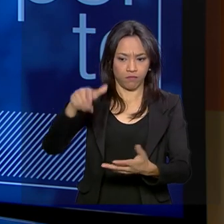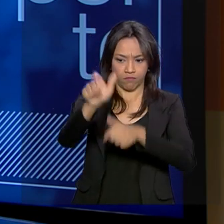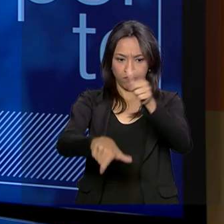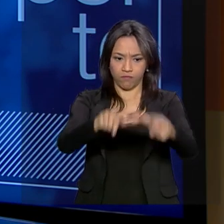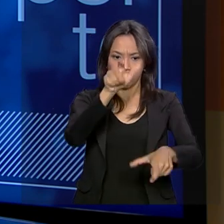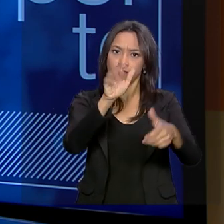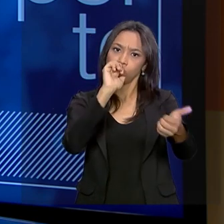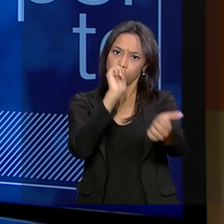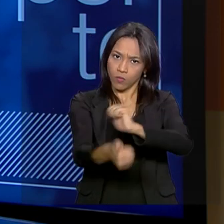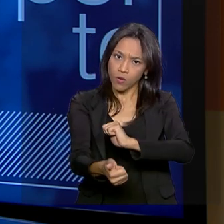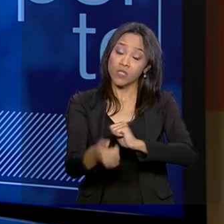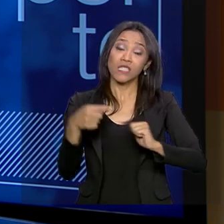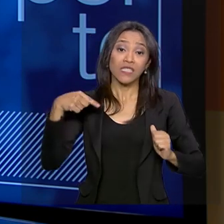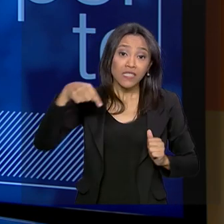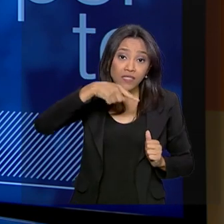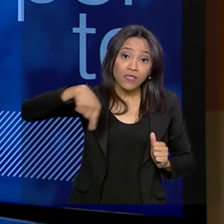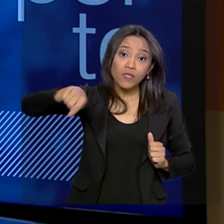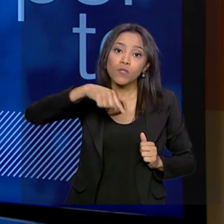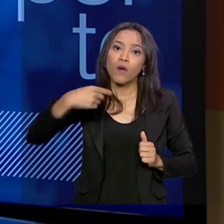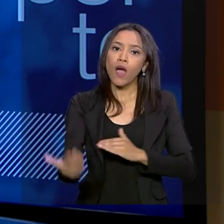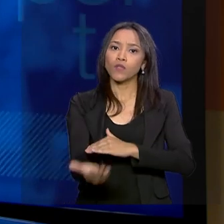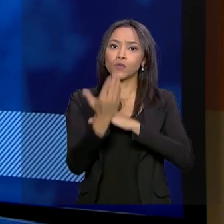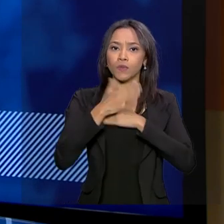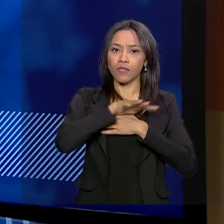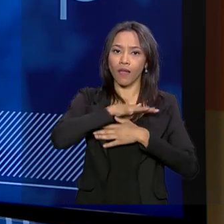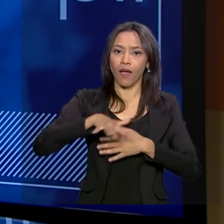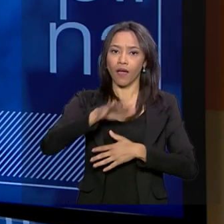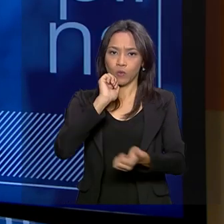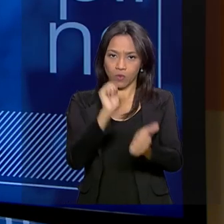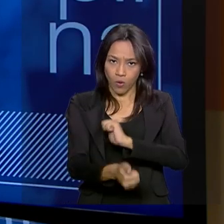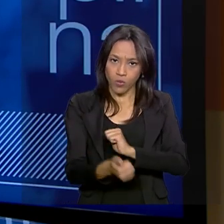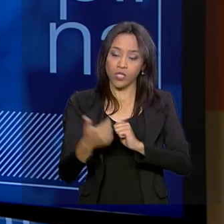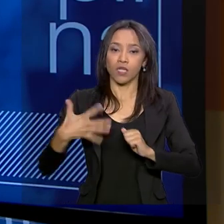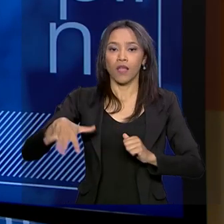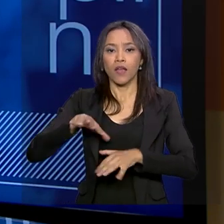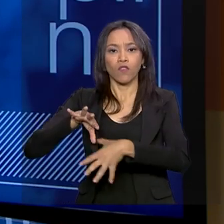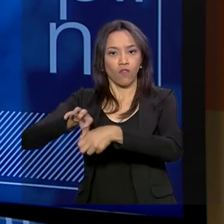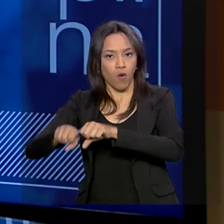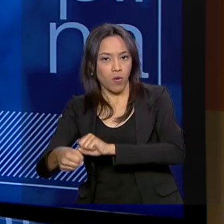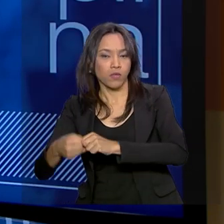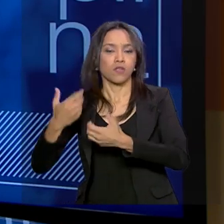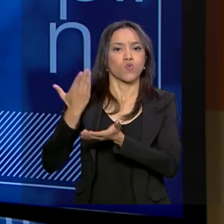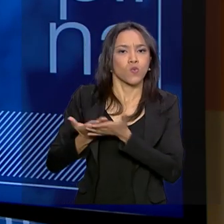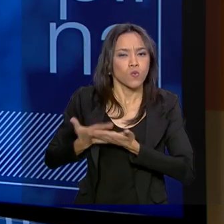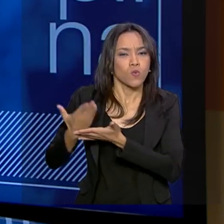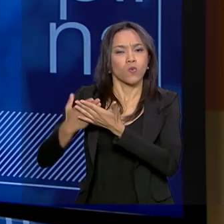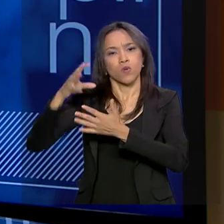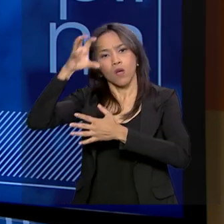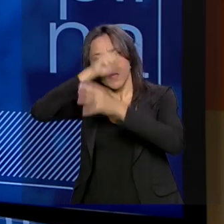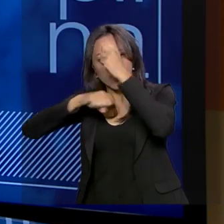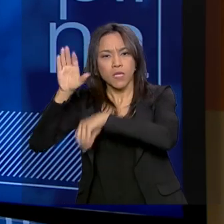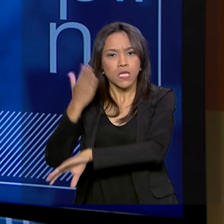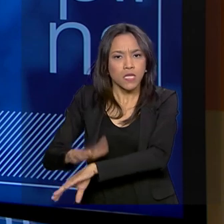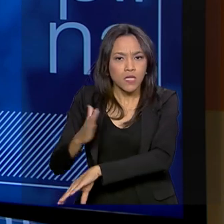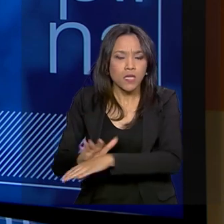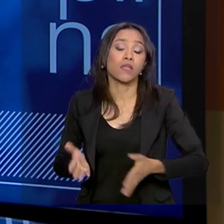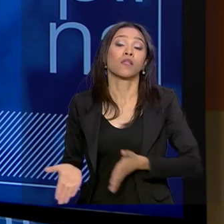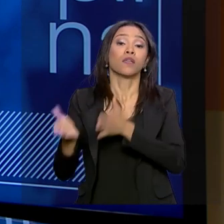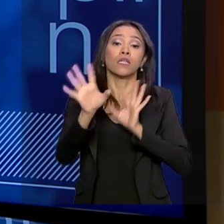E isso ajuda todo o segmento esportivo, tanto na parte de formação do jovem, como na parte de realização de